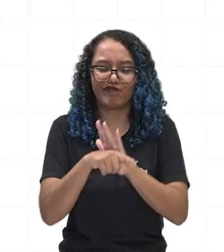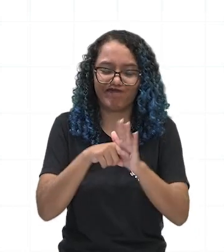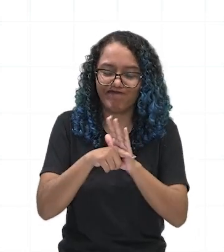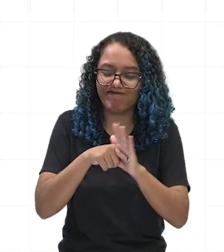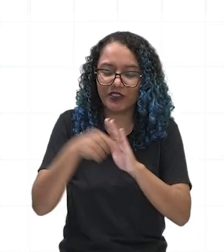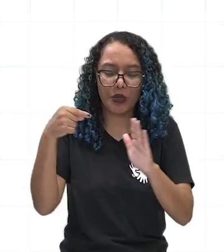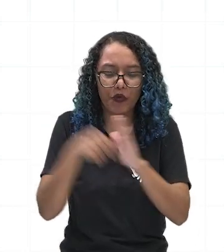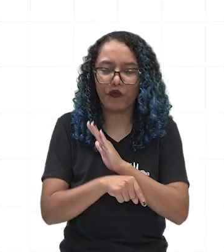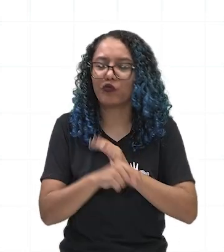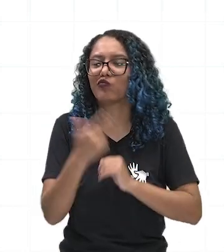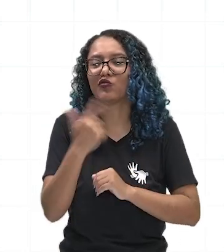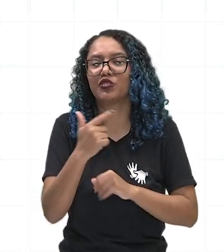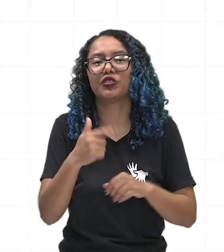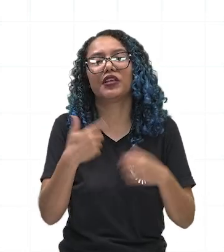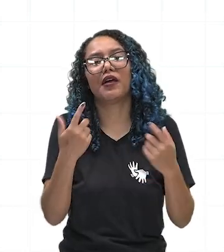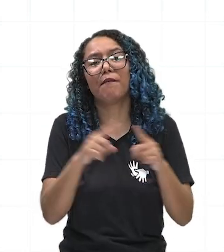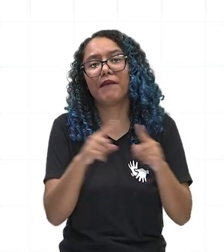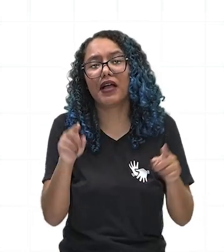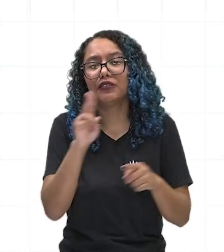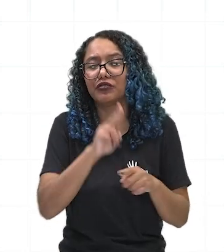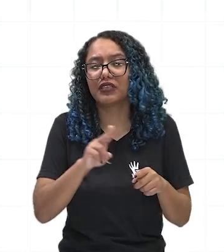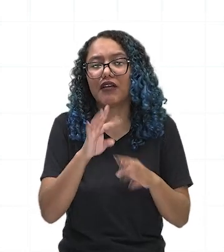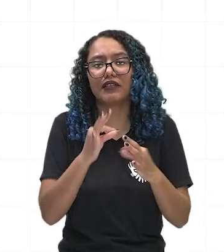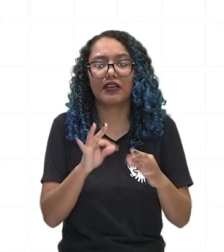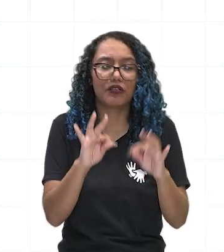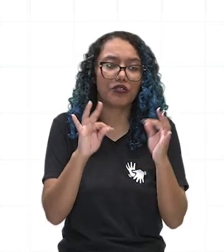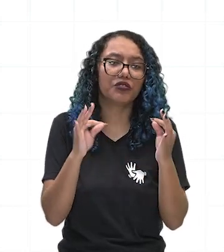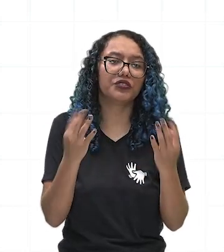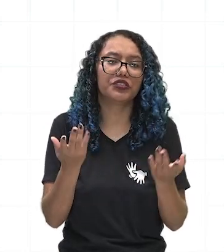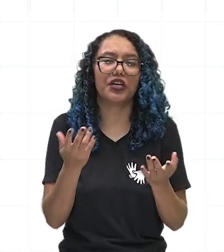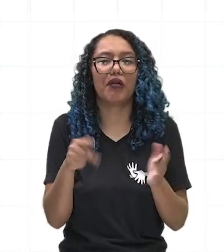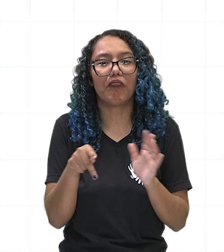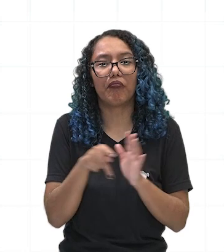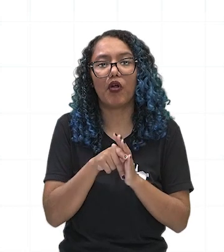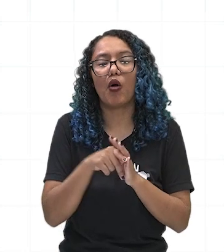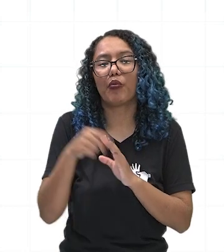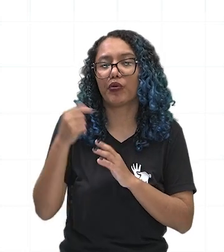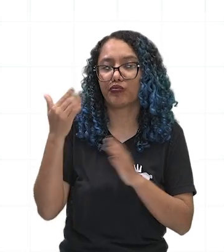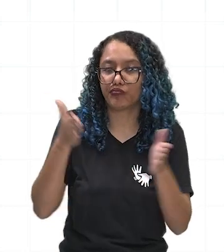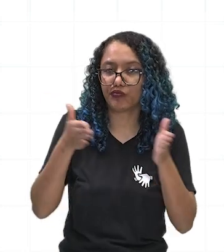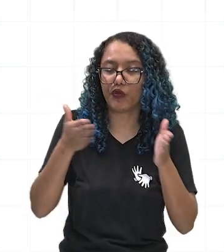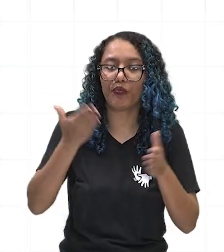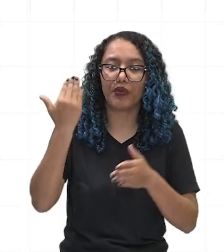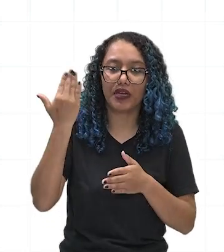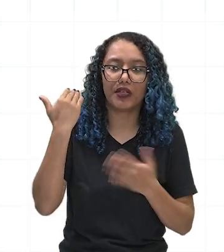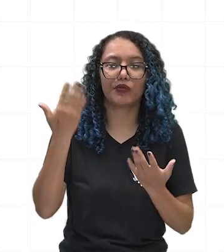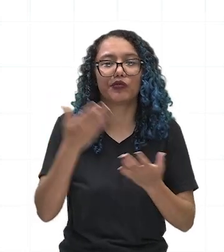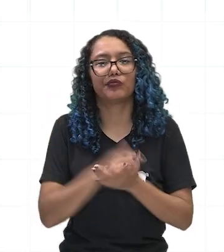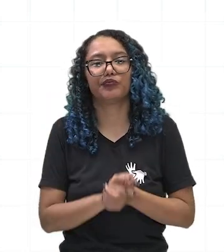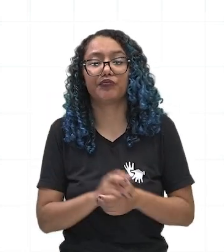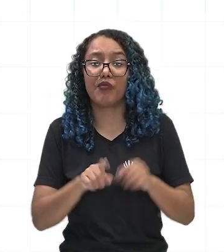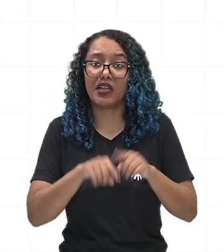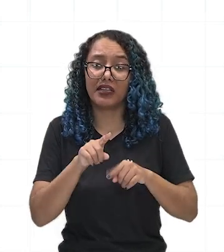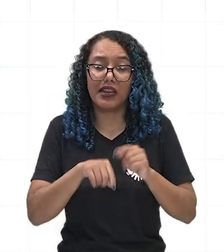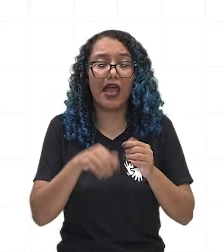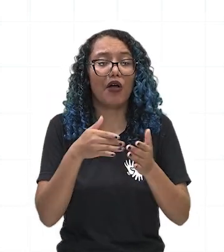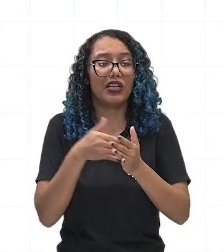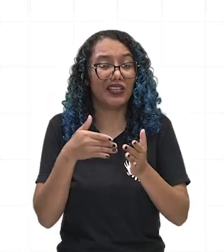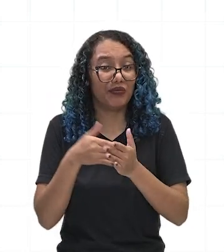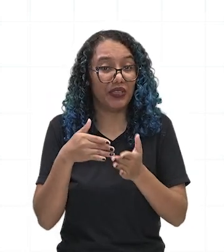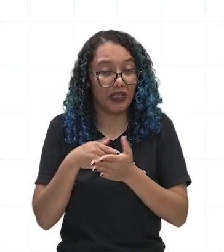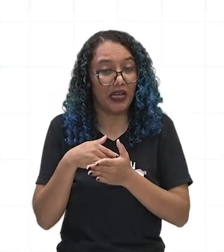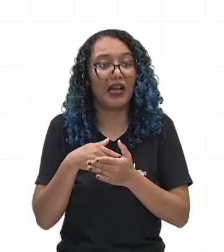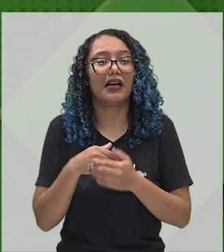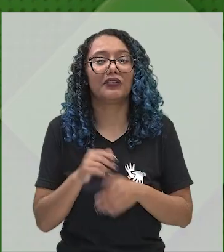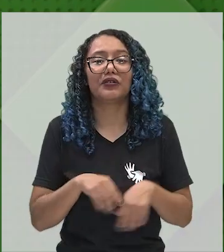ele utilizava aquilo que ele tinha em mãos, que era aí os seus recursos, né, limitados, e também a sua visão, os